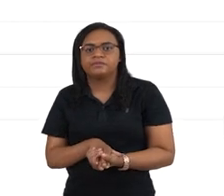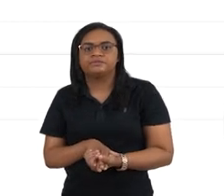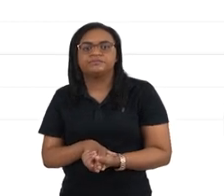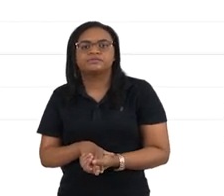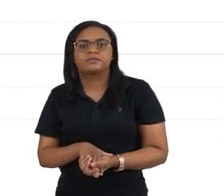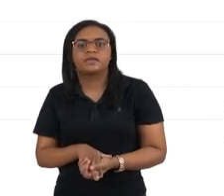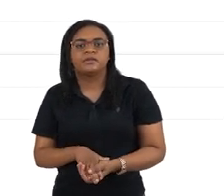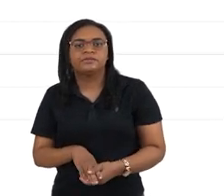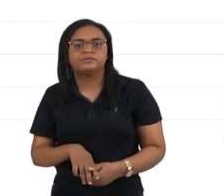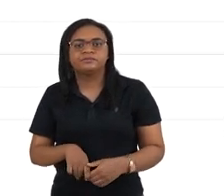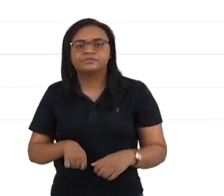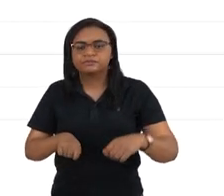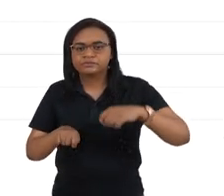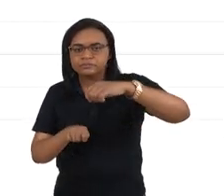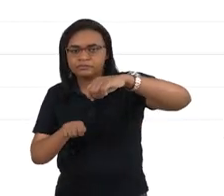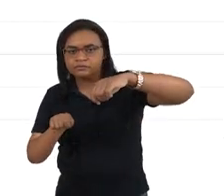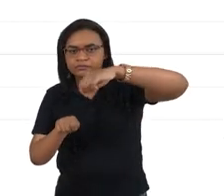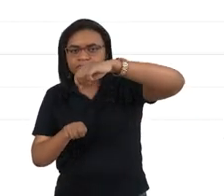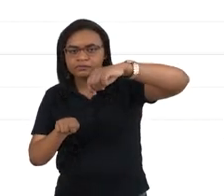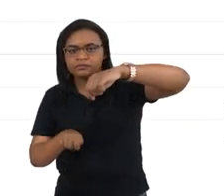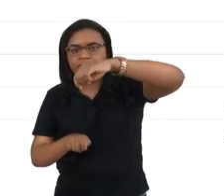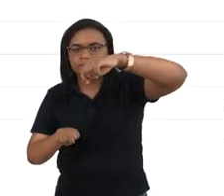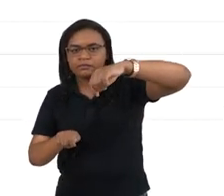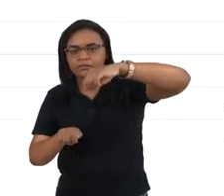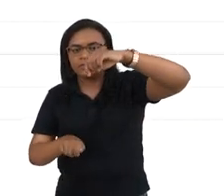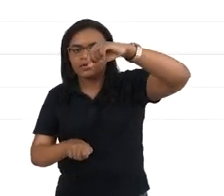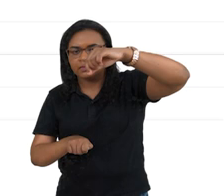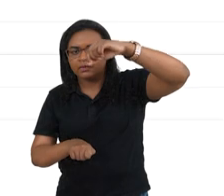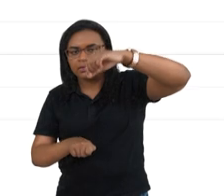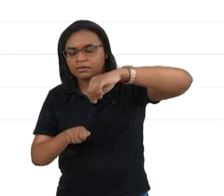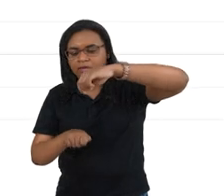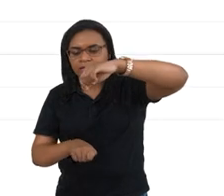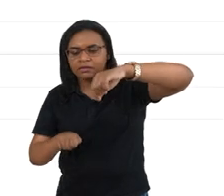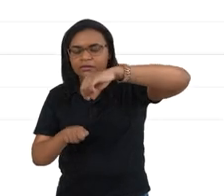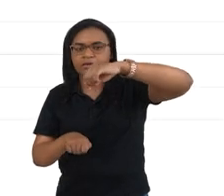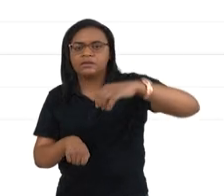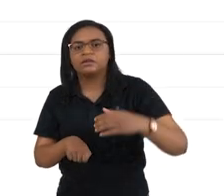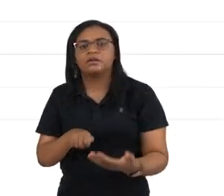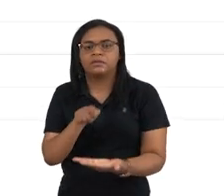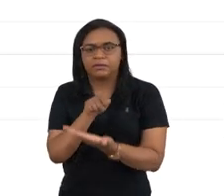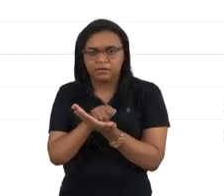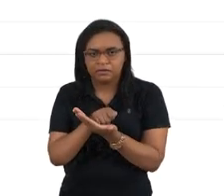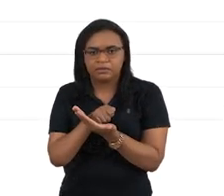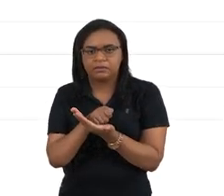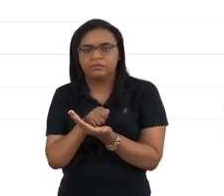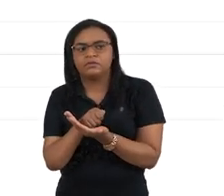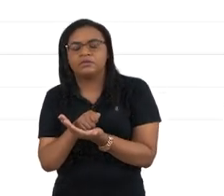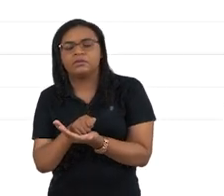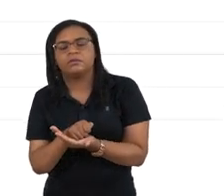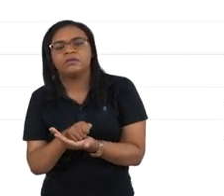Na extremidade de uma mola presa a um suporte, nós temos aqui esse suporte.